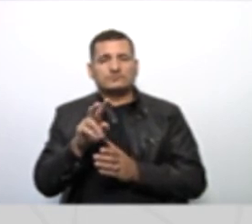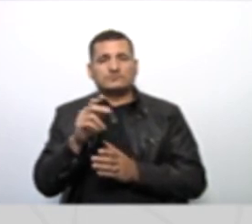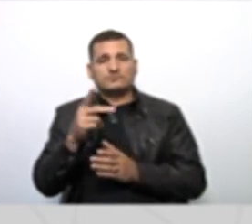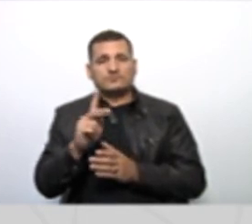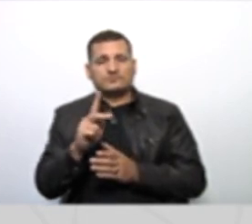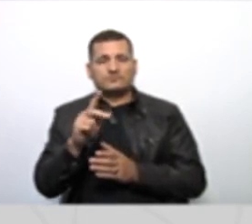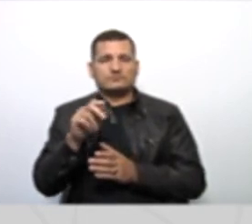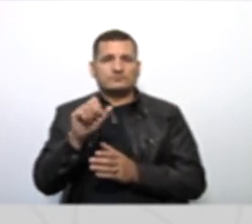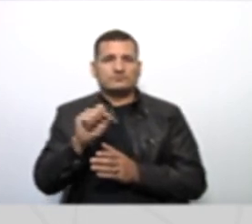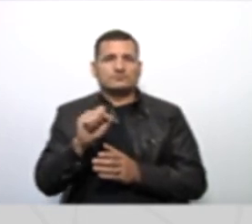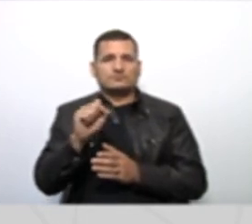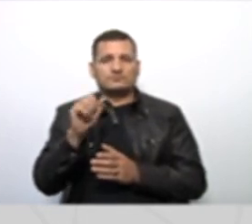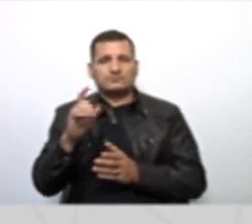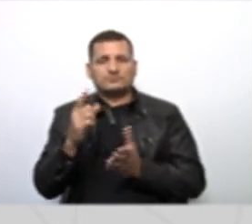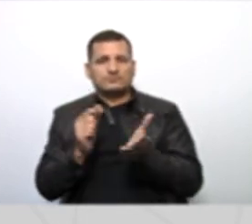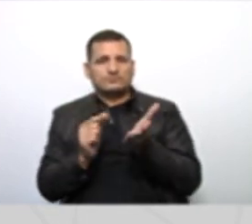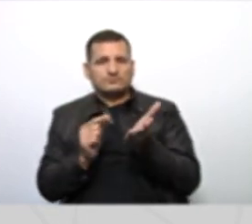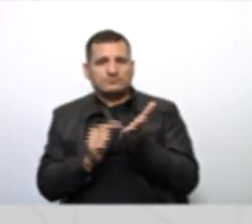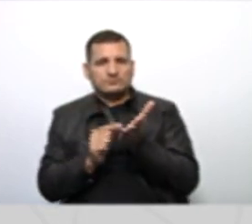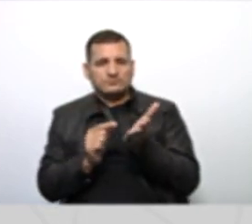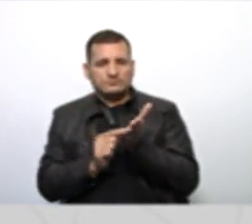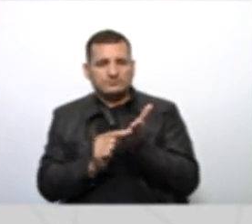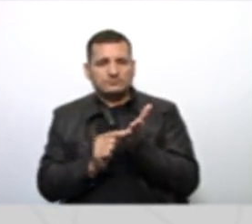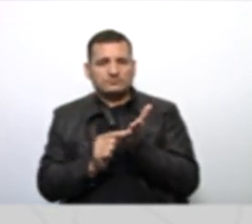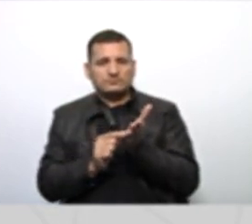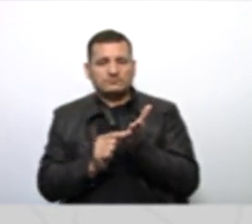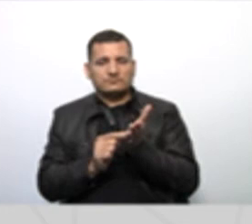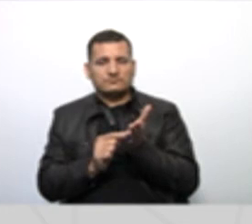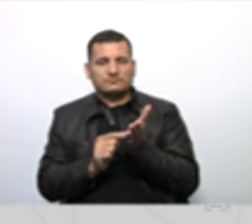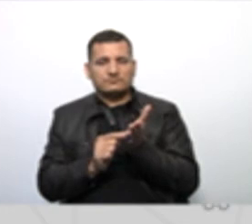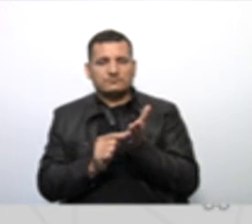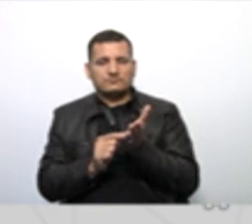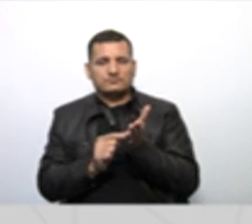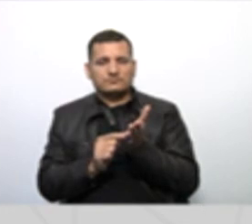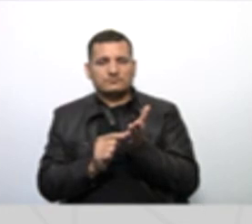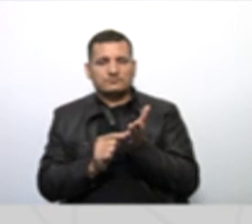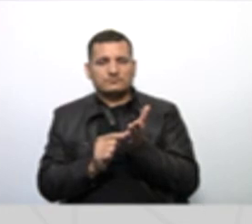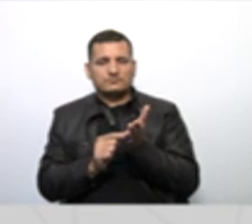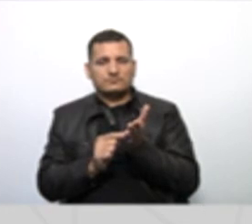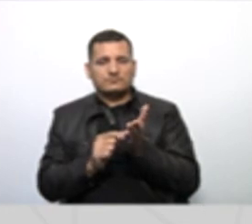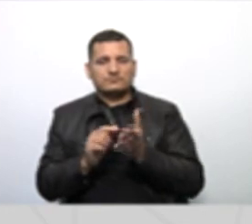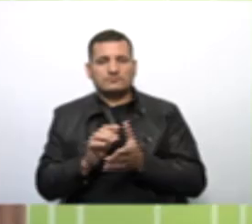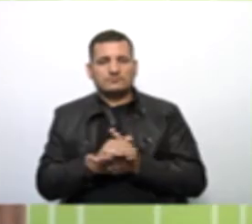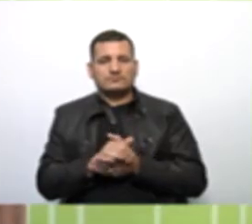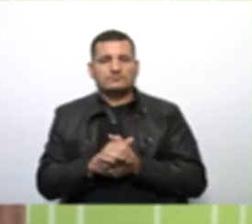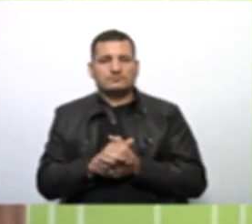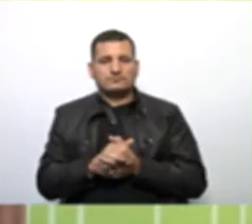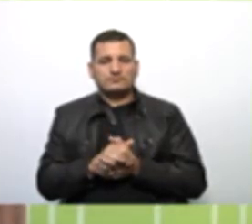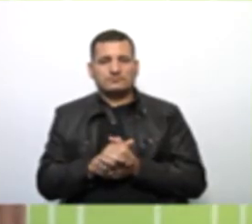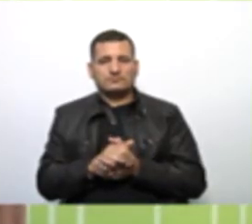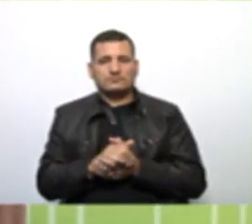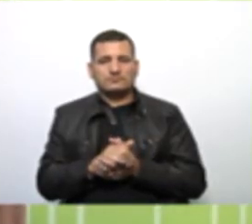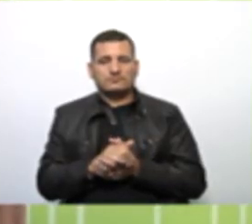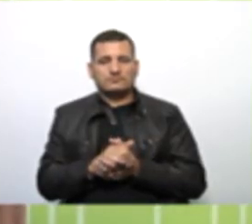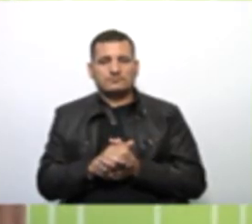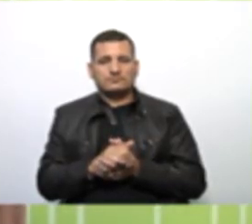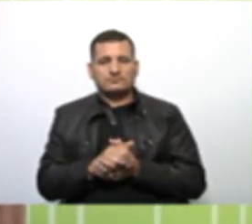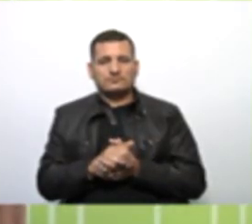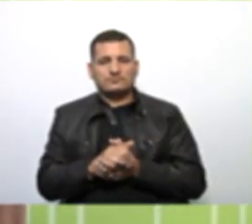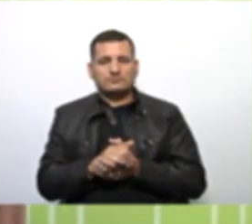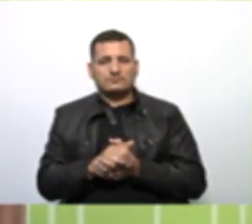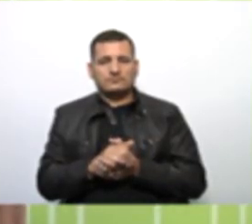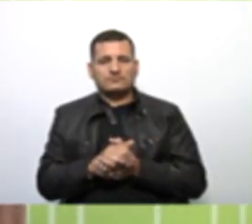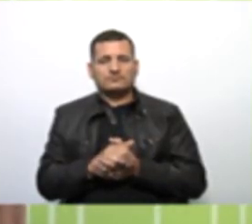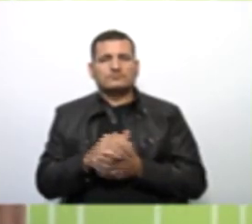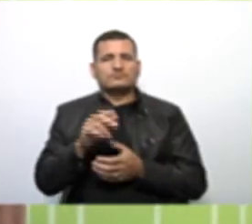cartão SDK do seu celular. Pode focar aqui um pouquinho em mim aqui.